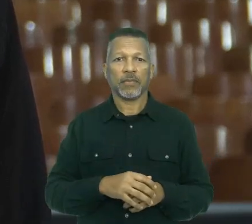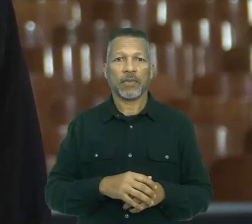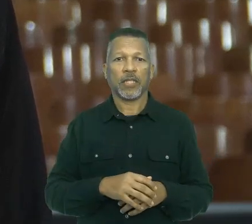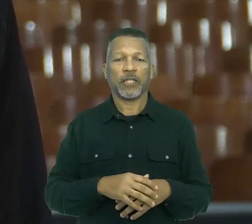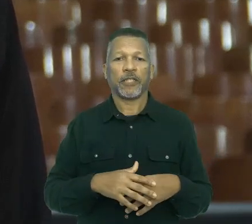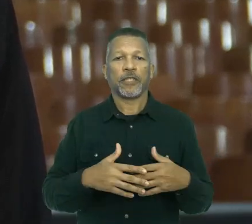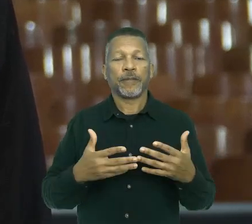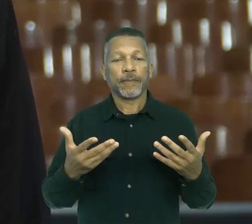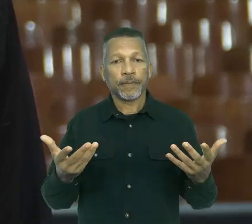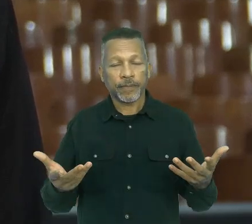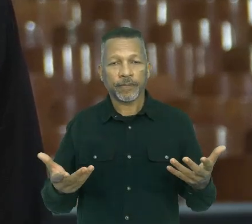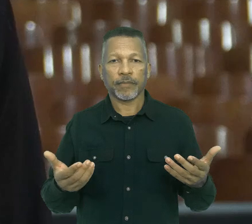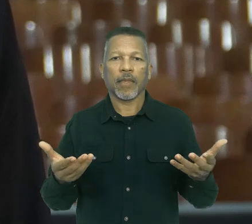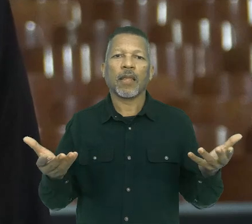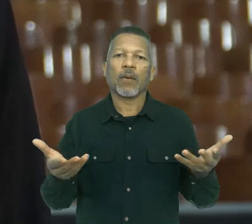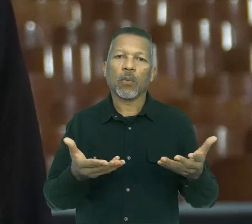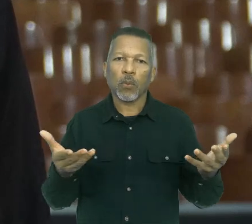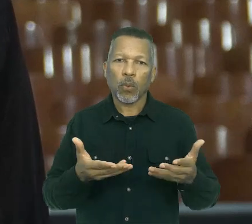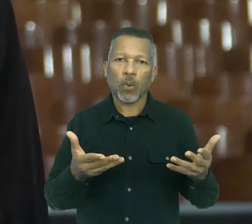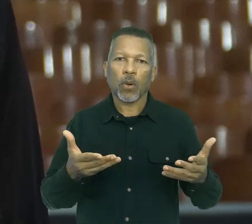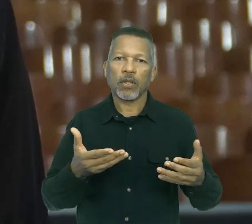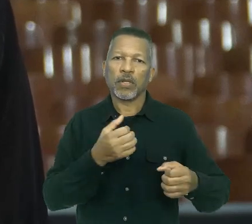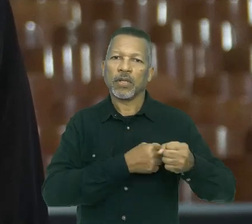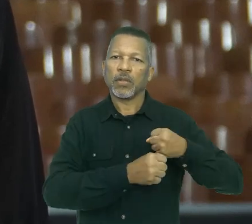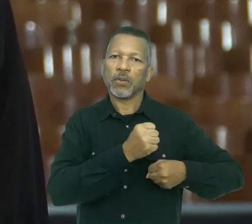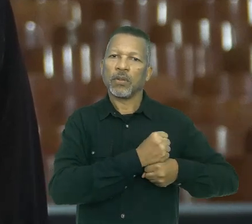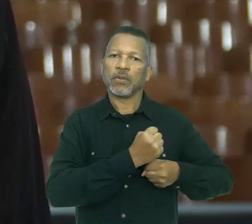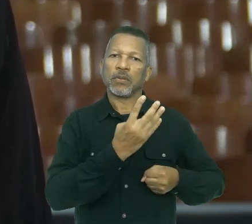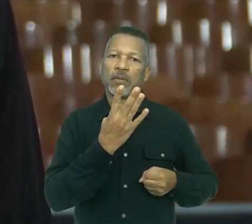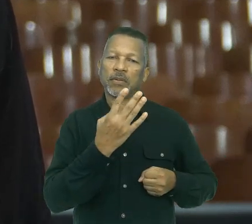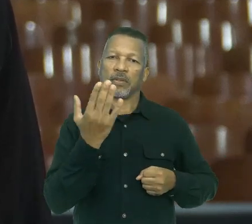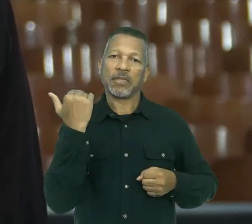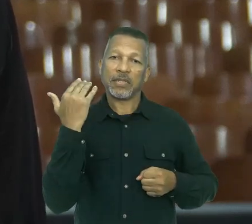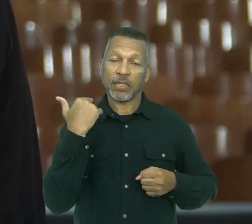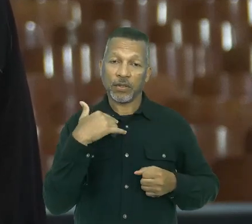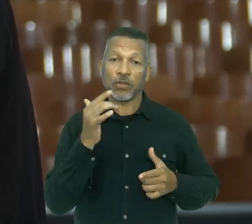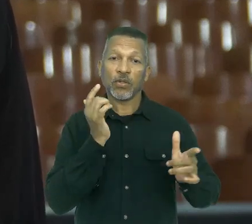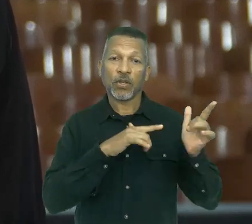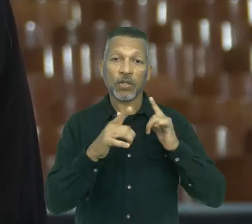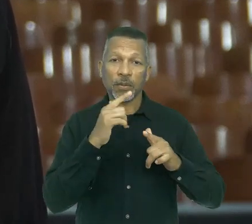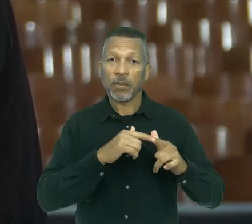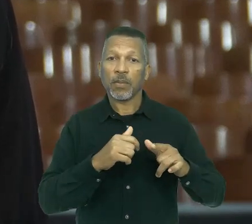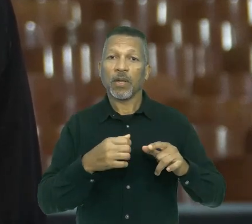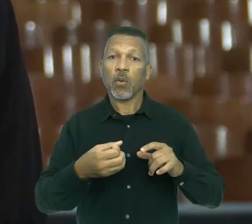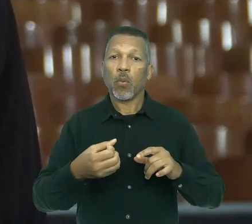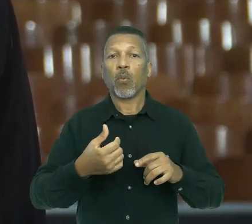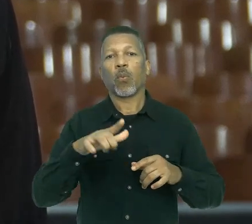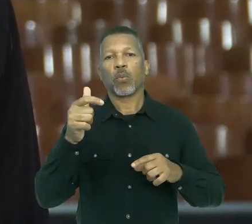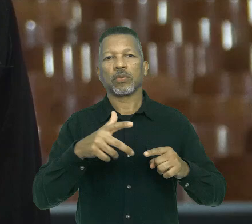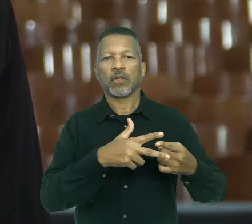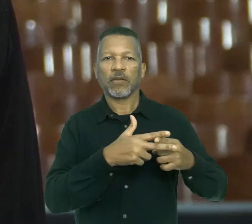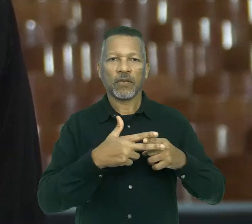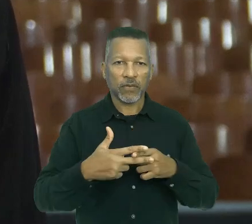E agora, 4 anos atrás, a gente conseguiu uma outra reforma